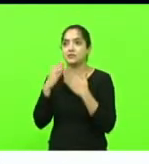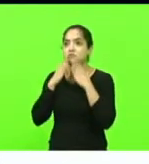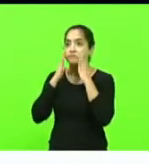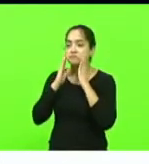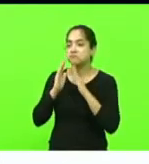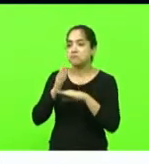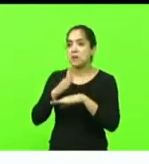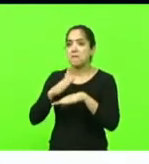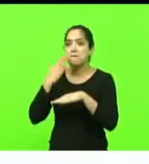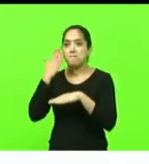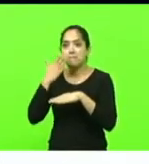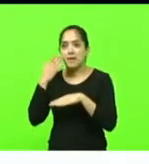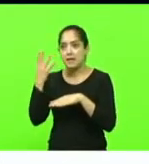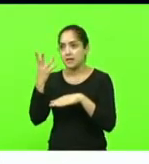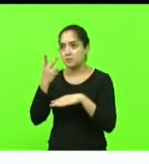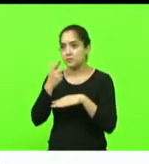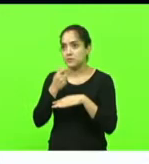aqui,